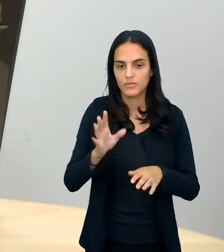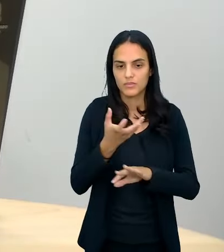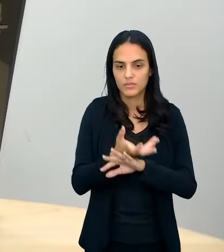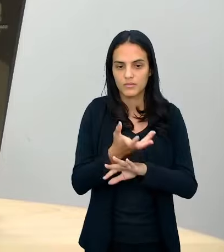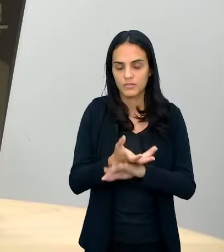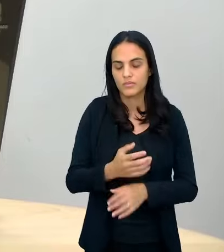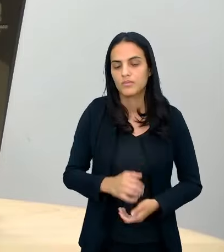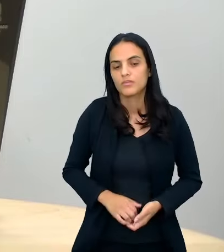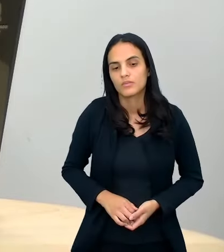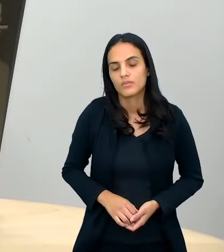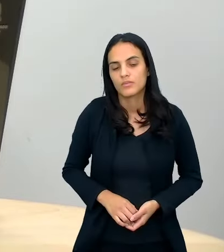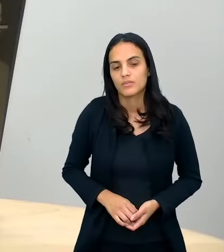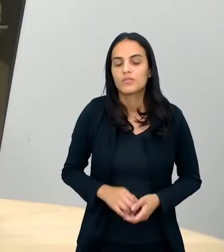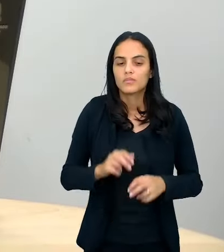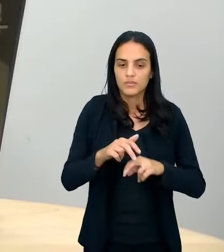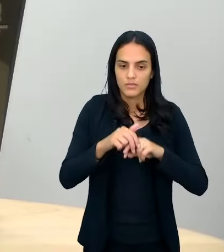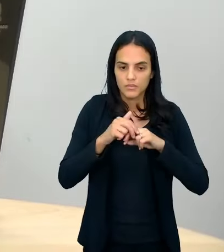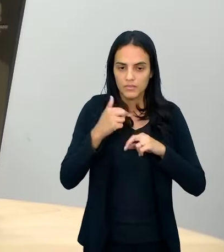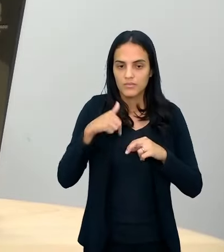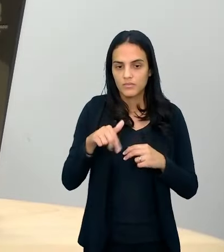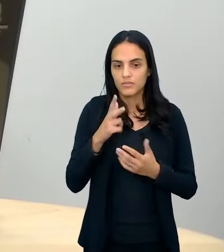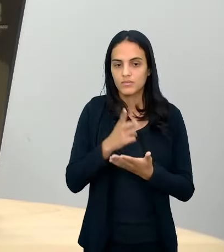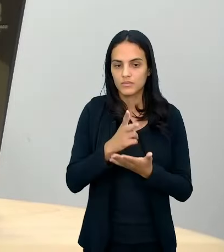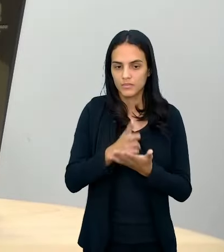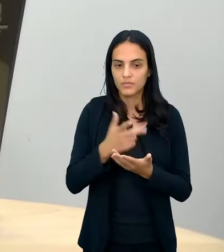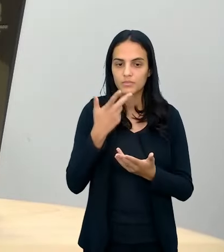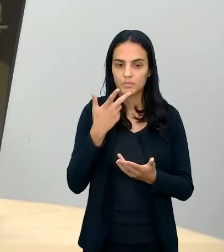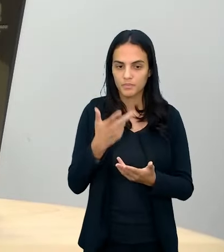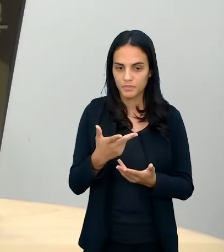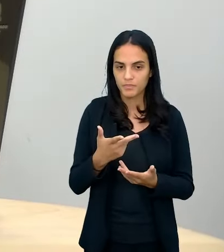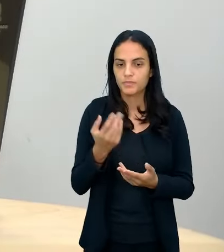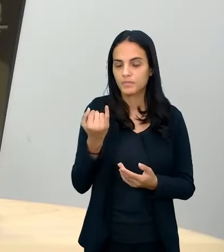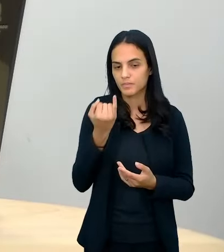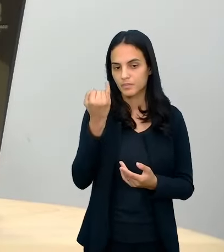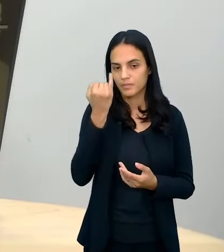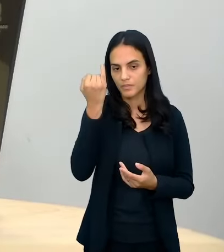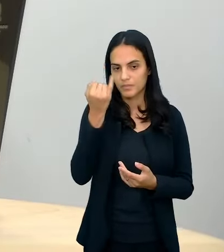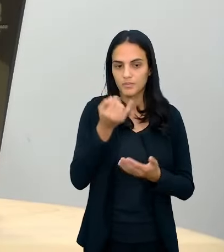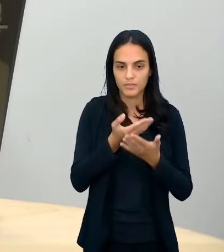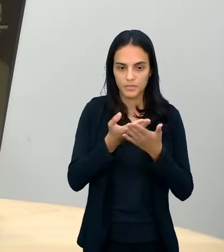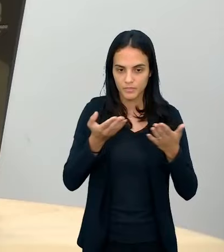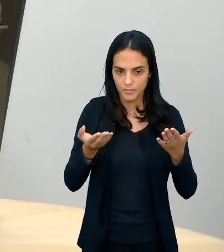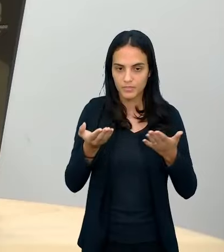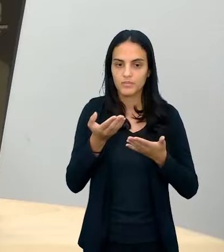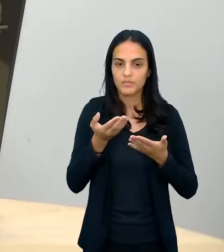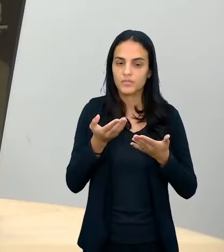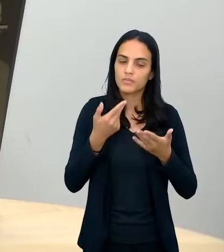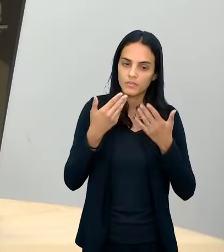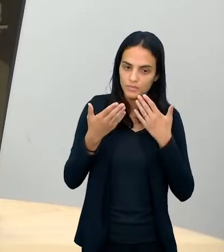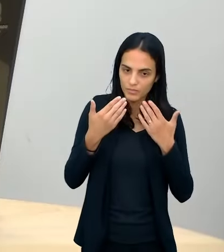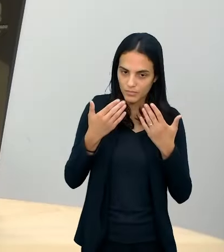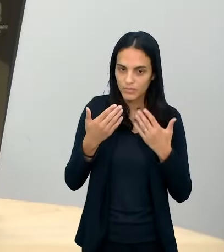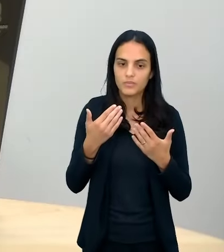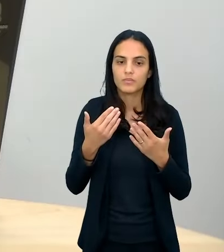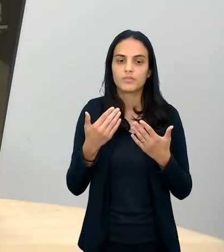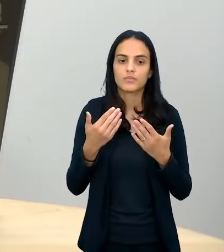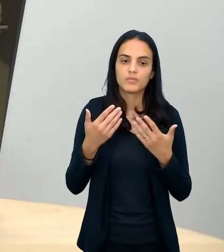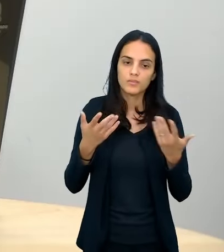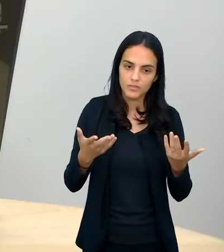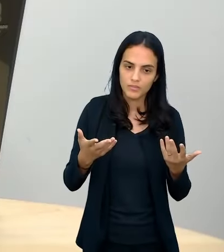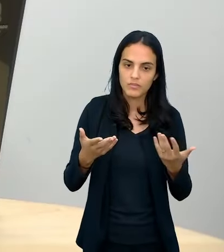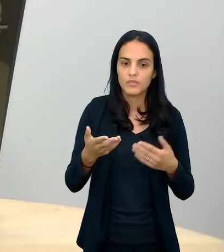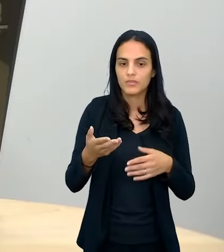componentes. Então, por isso que a gente sempre traz a importância de vocês dialogarem, de vocês conversarem